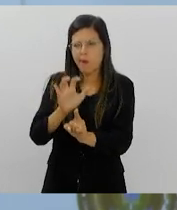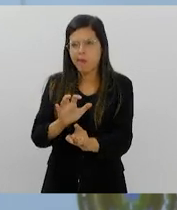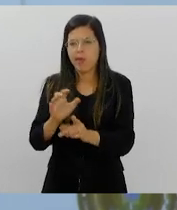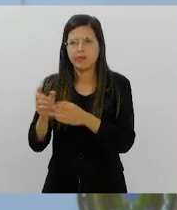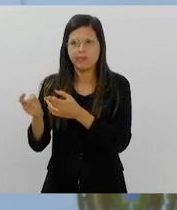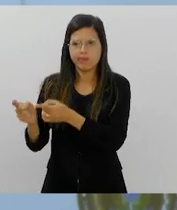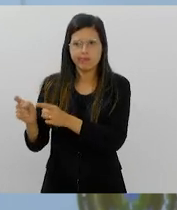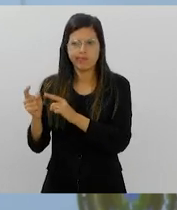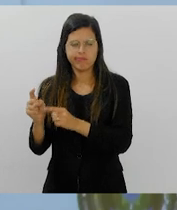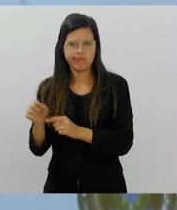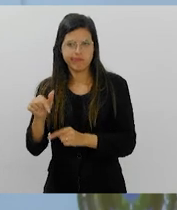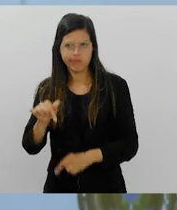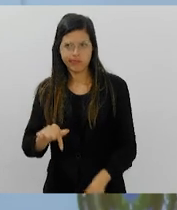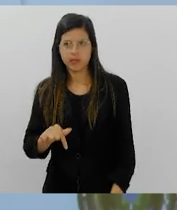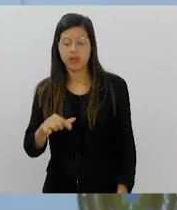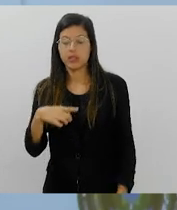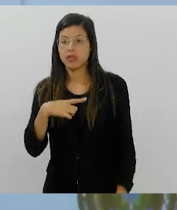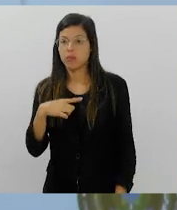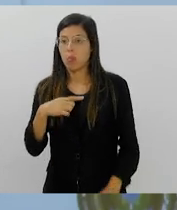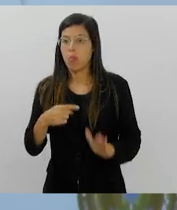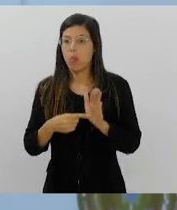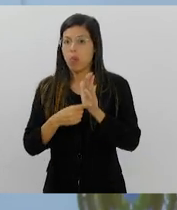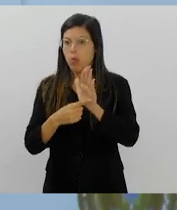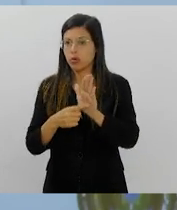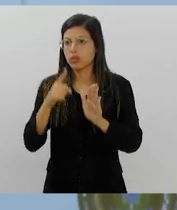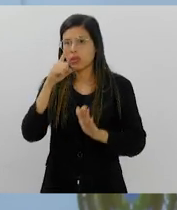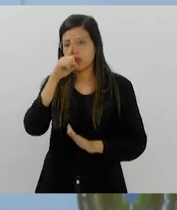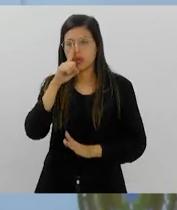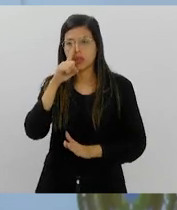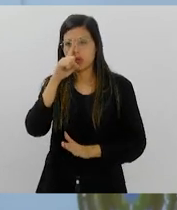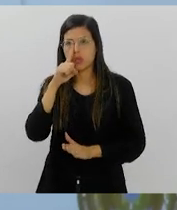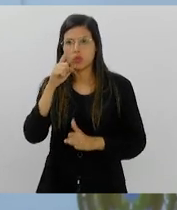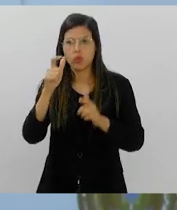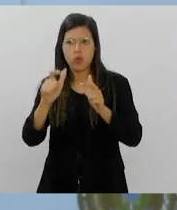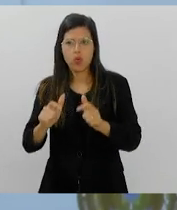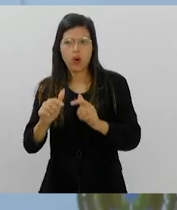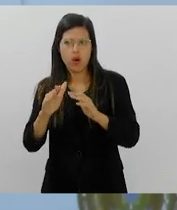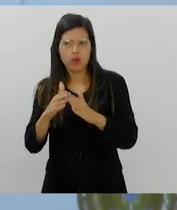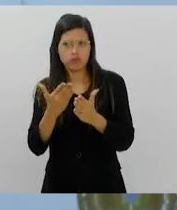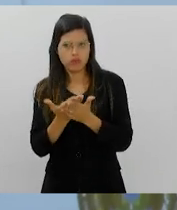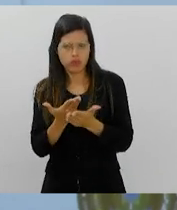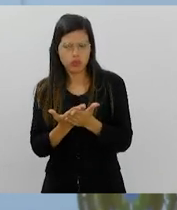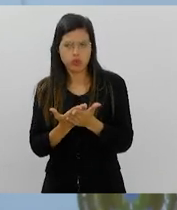algum indicativo de risco ao ambiente escolar, da unidade escolar.